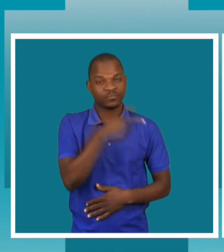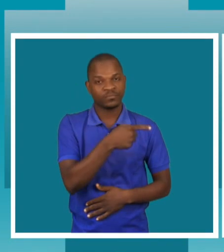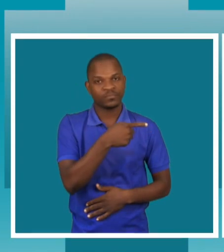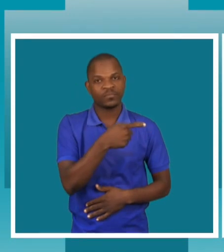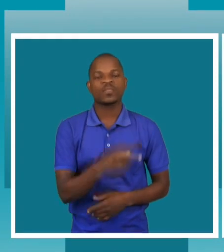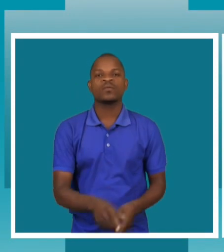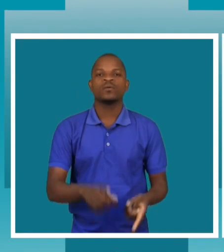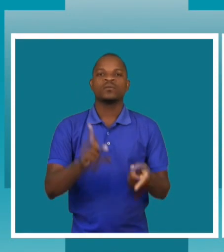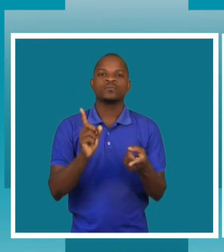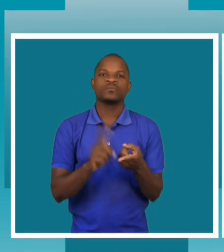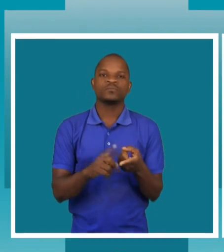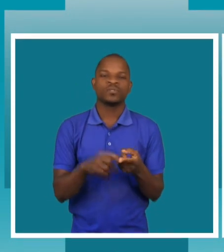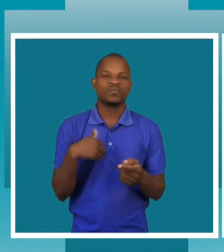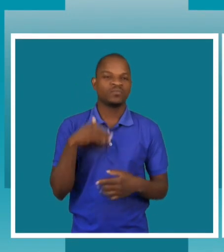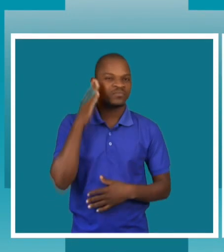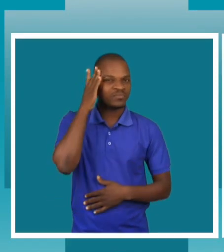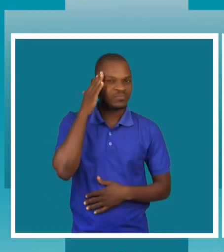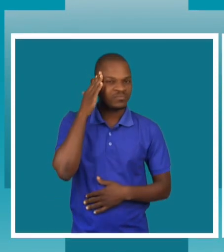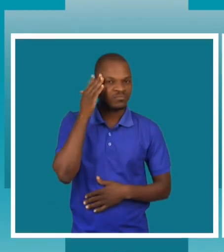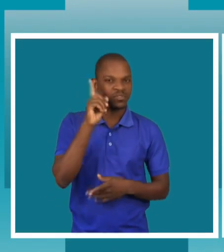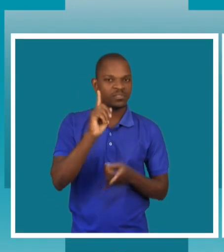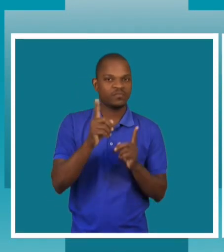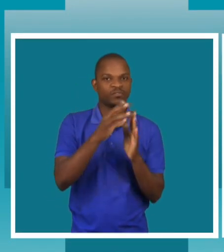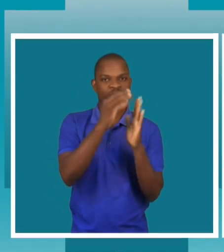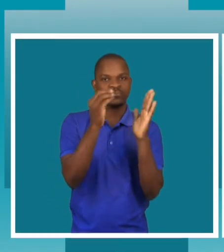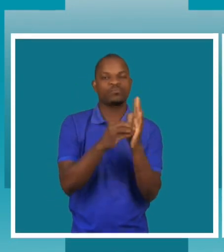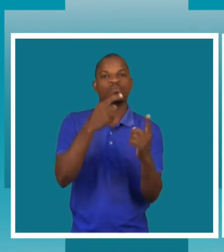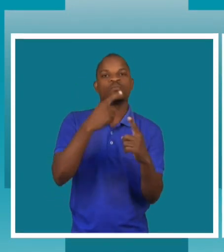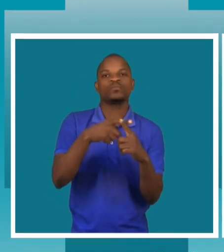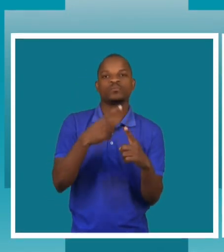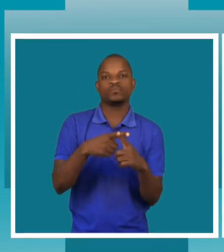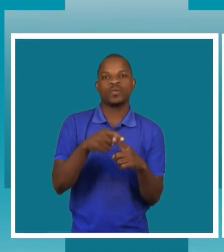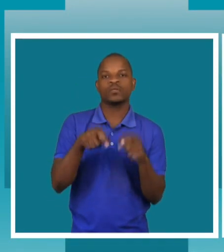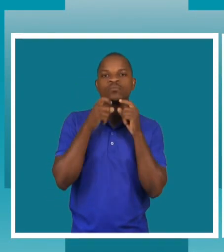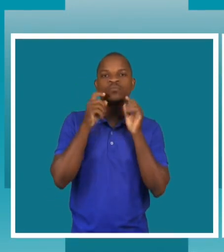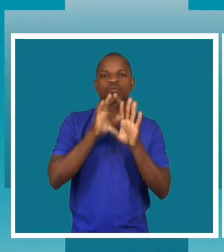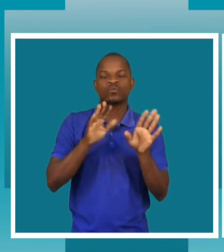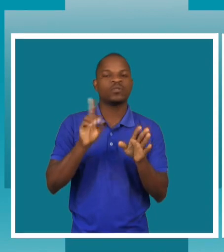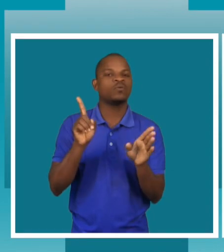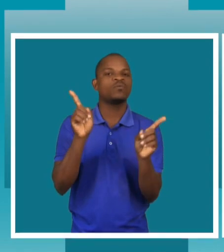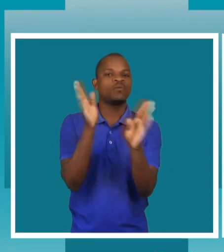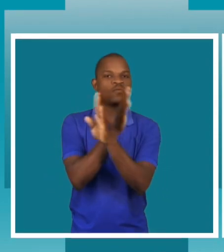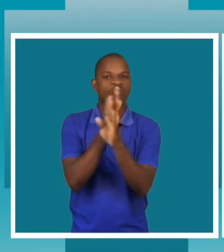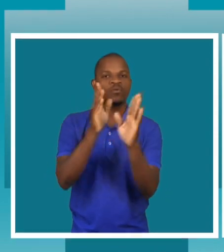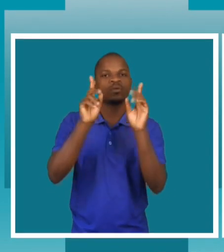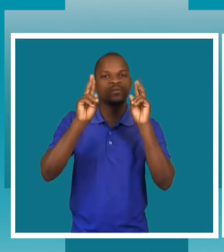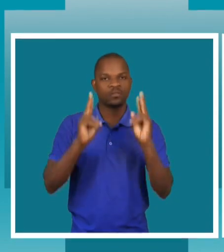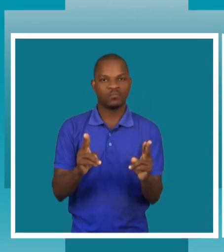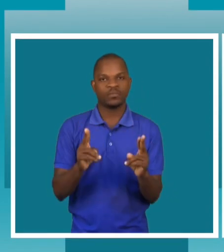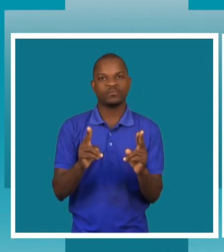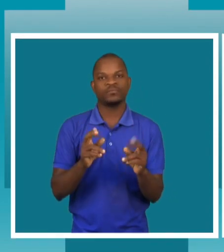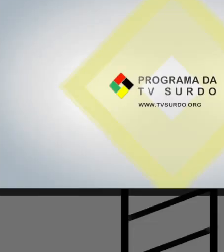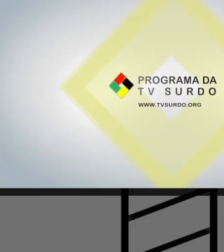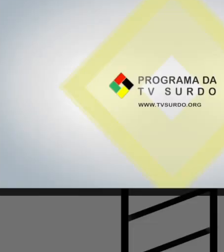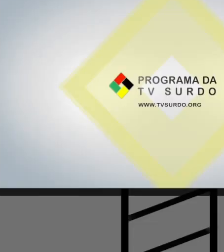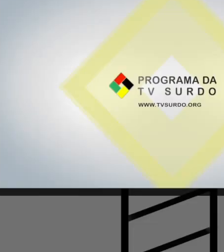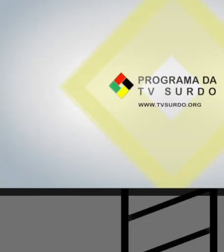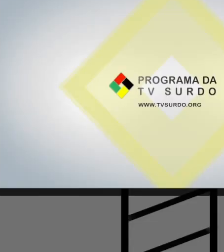a sua existência e acredito que vai ser um sucesso a sua implementação não só cá em Moçambique, como também fora, noutros países com o mesmo problema.